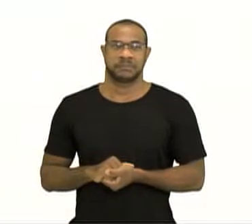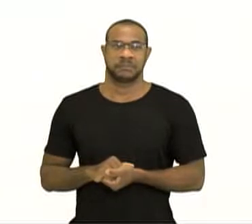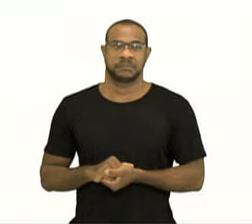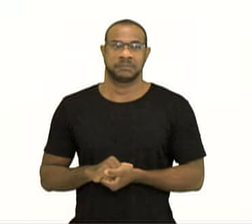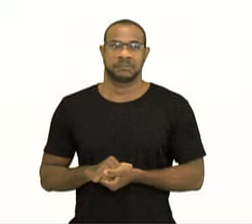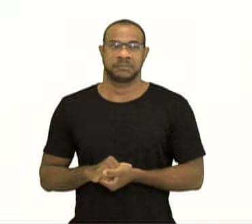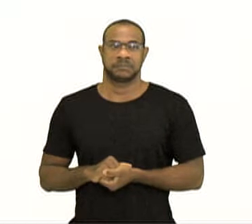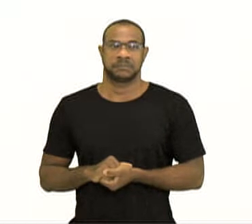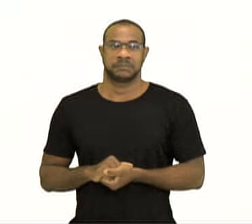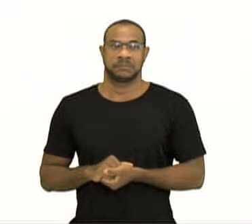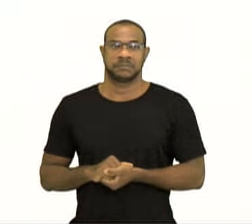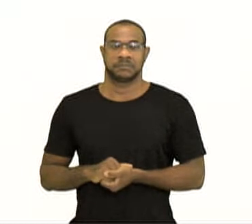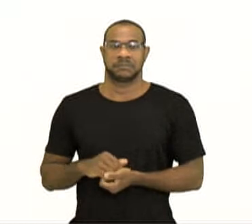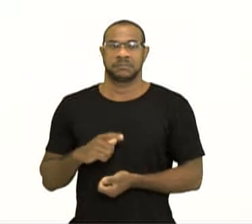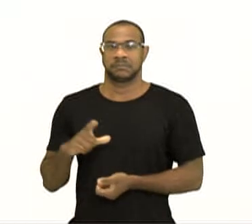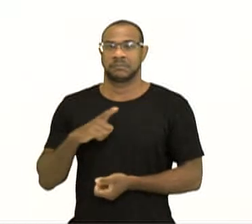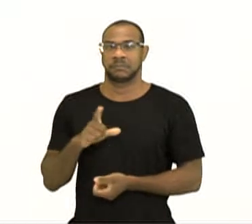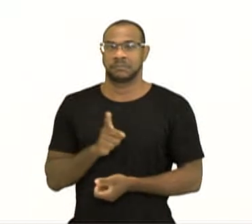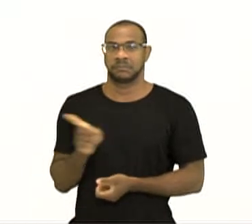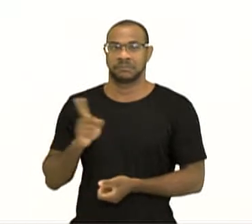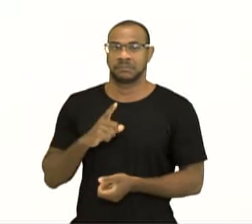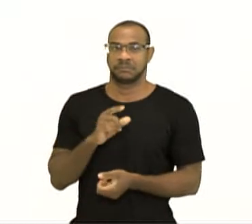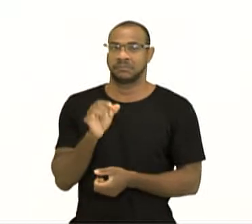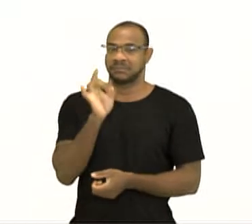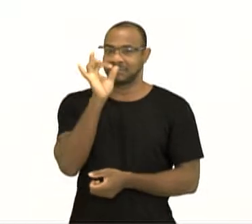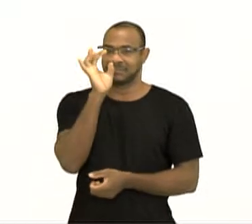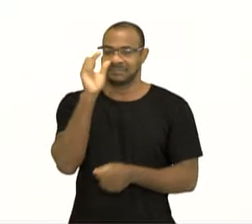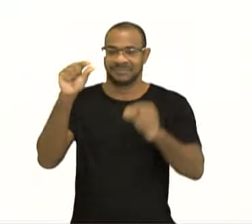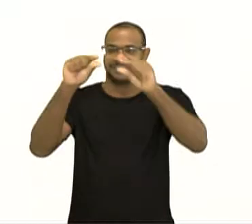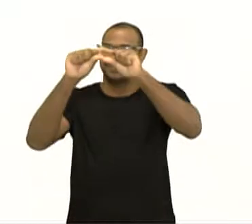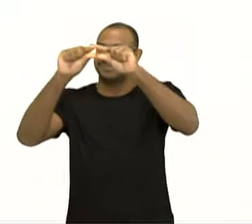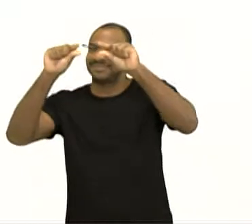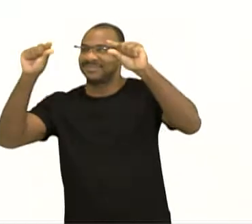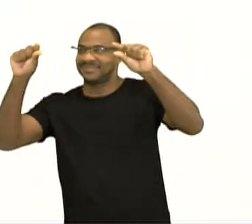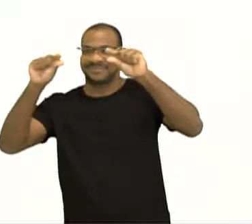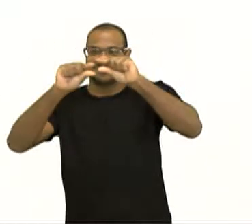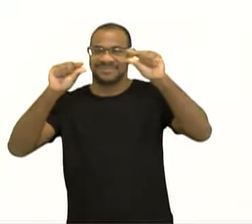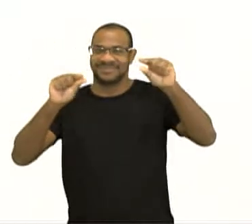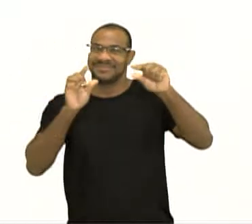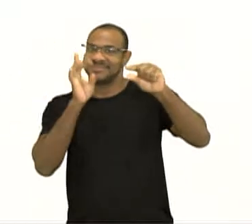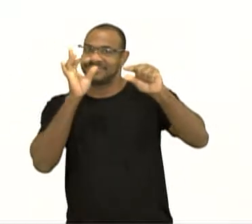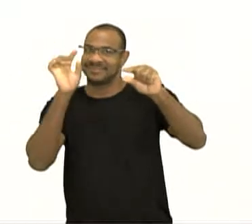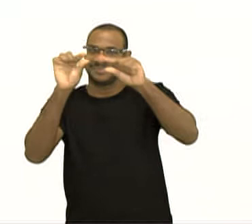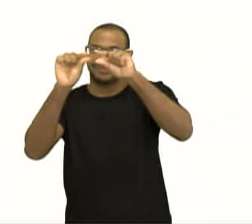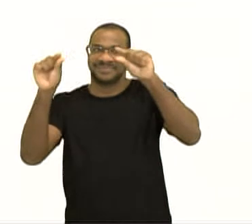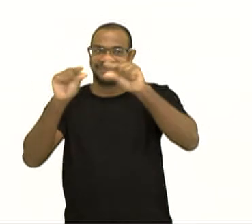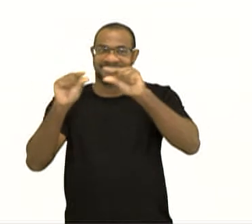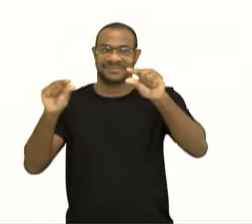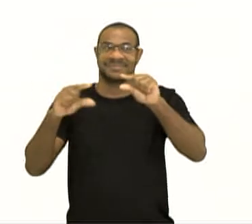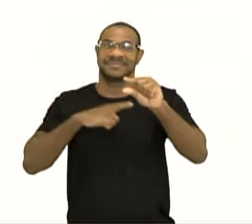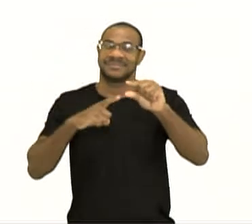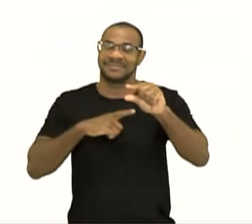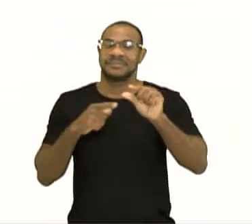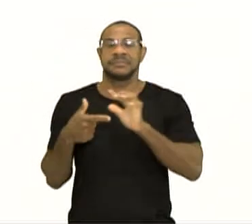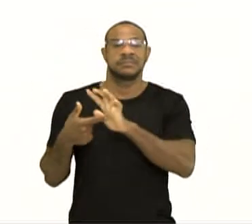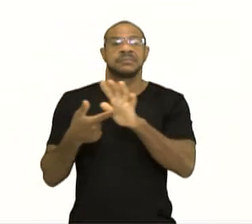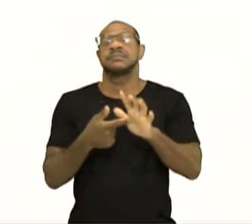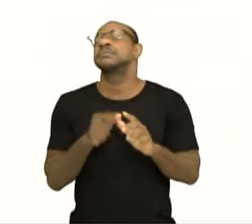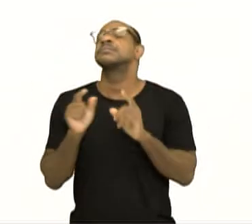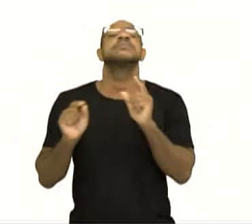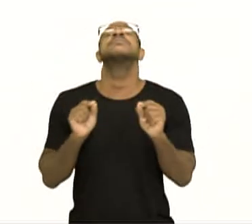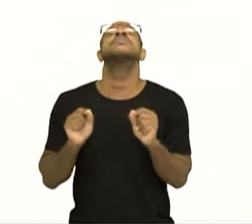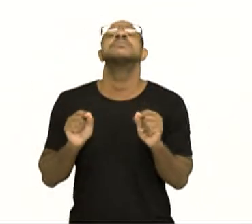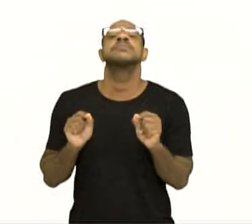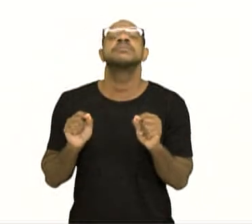express. Então as formas que estão em verde, sublinhadas dentro da frase, estão expressando o